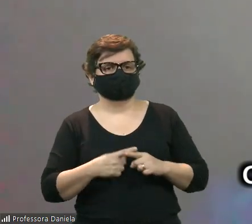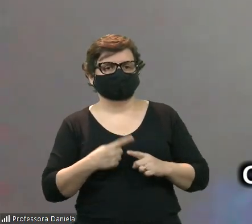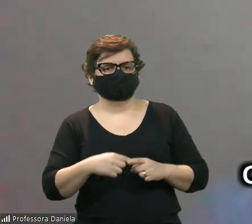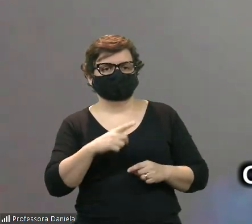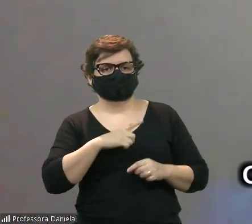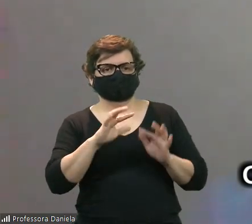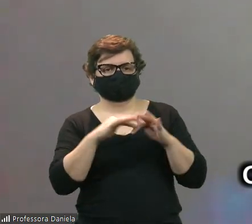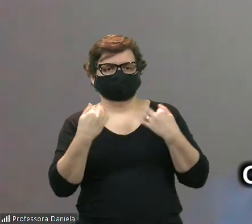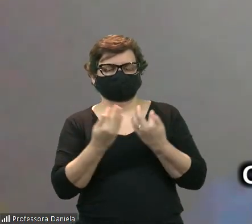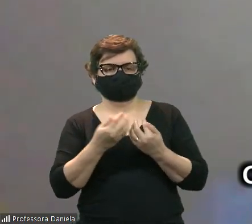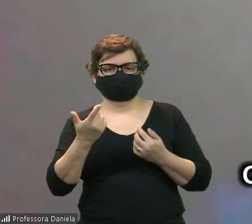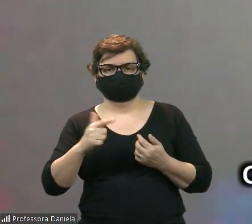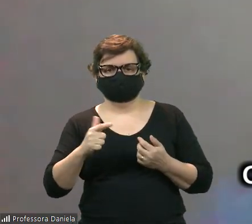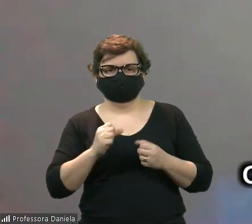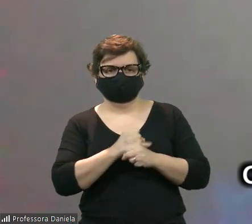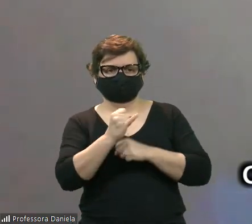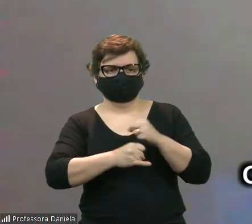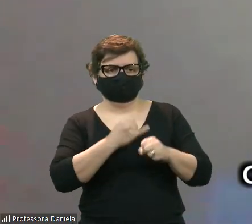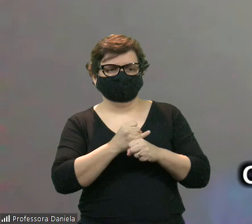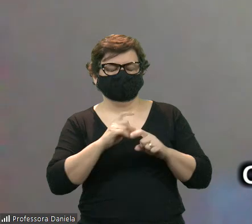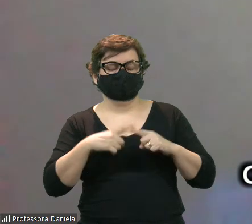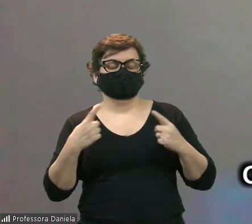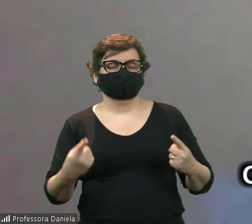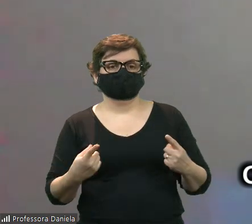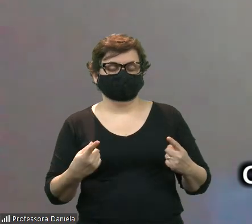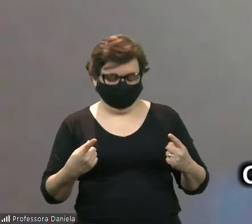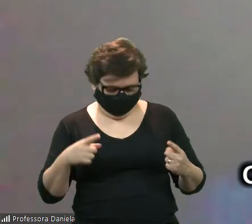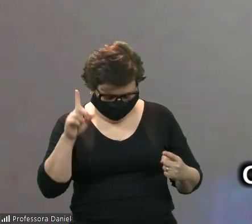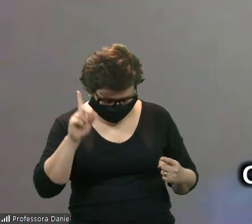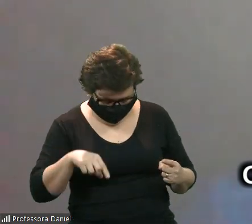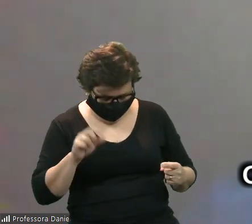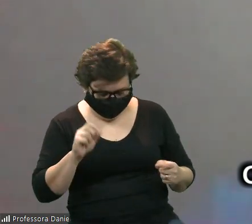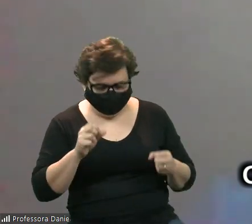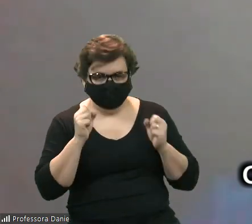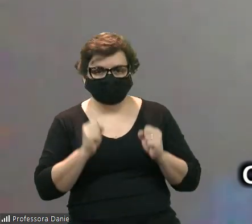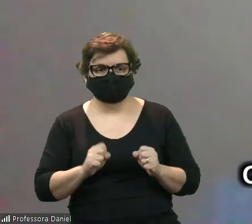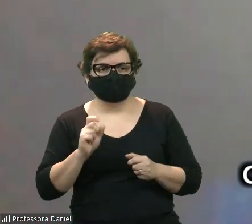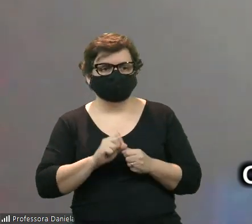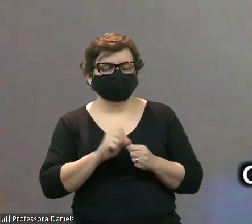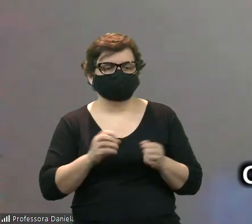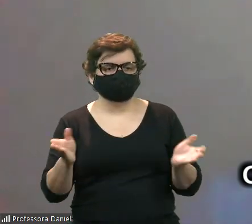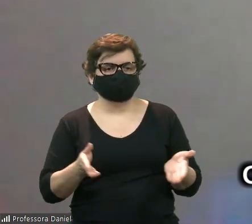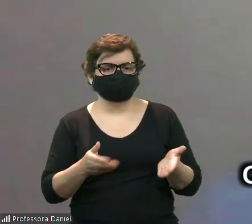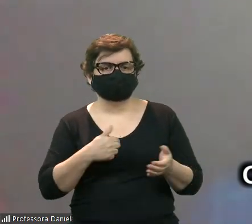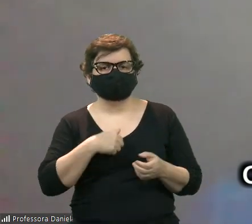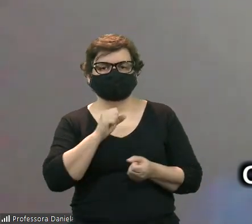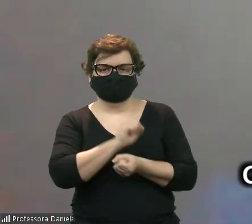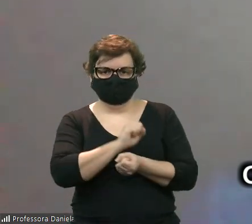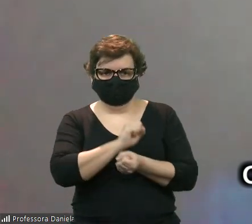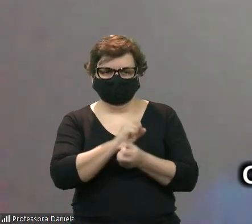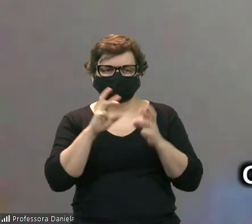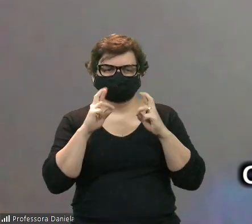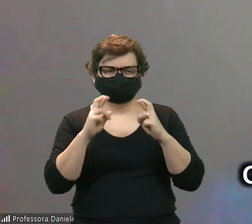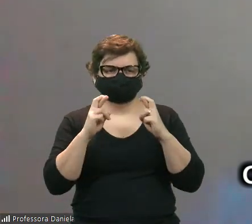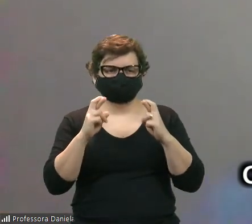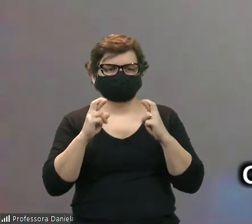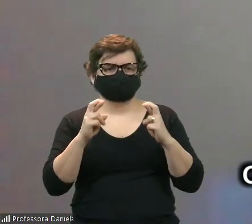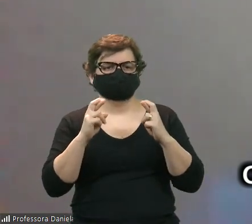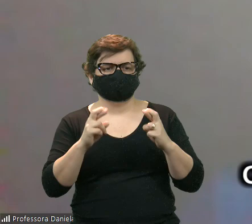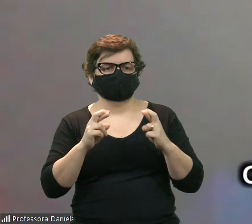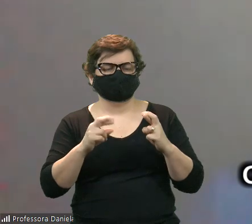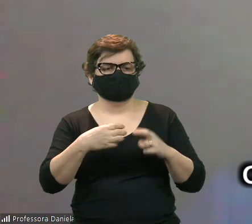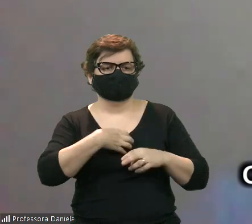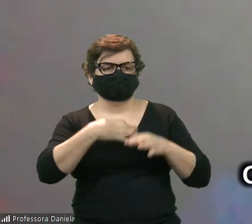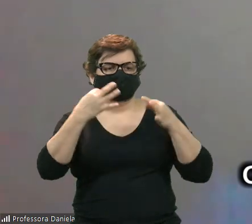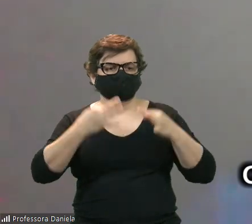famílias que a gente sabe que não tem a internet, mas é o que está sendo feito e espero que de uma maneira